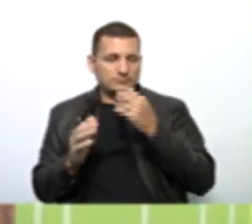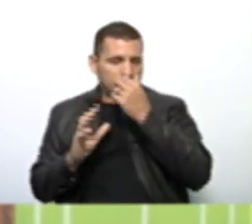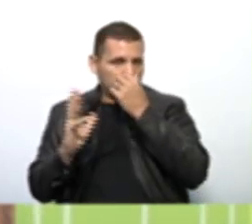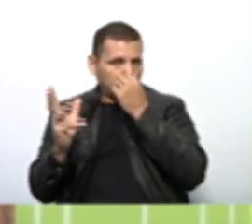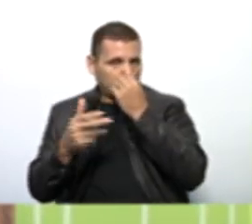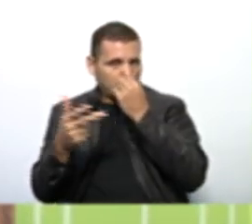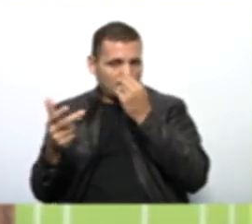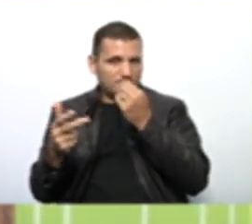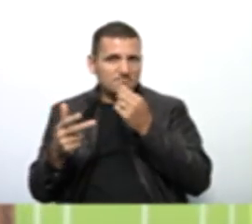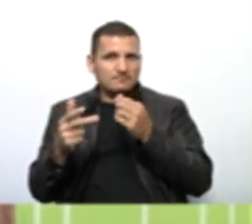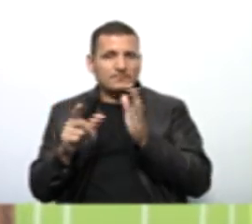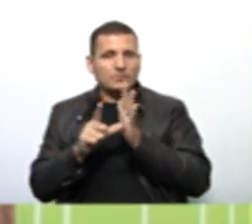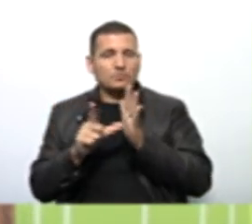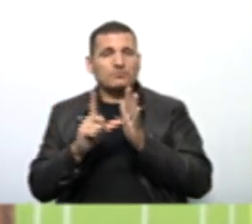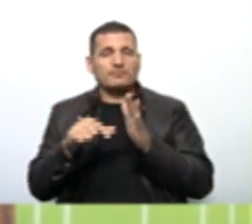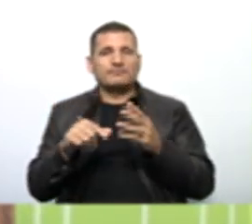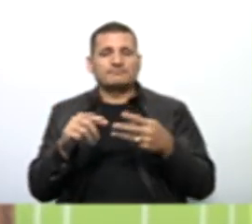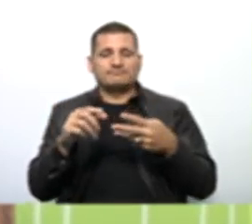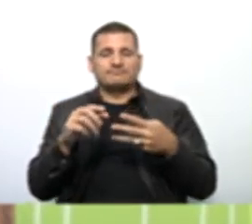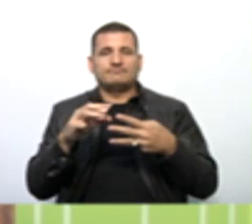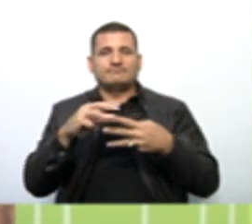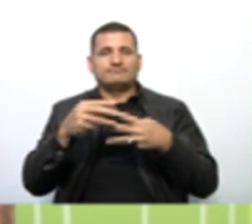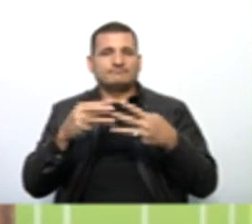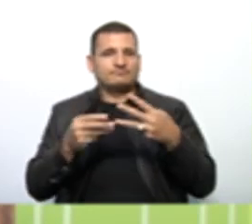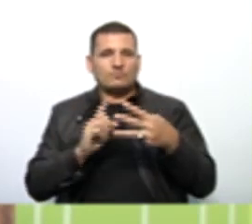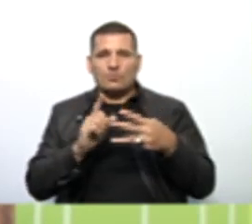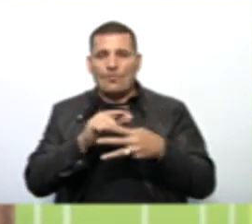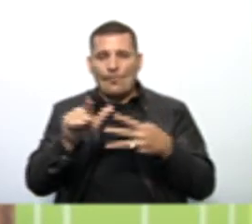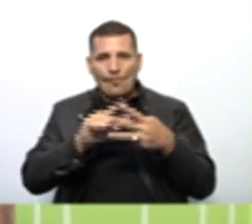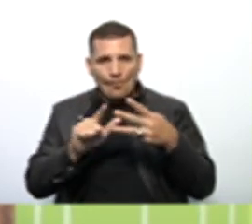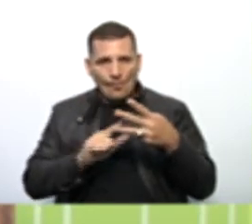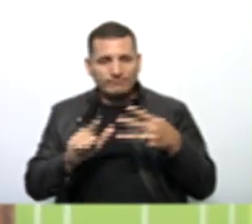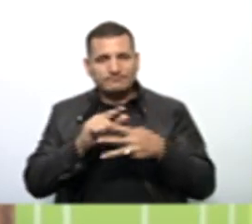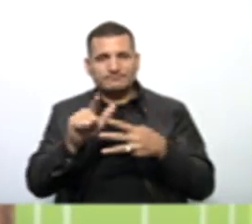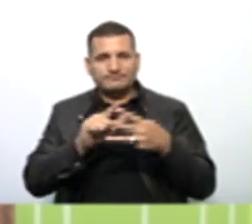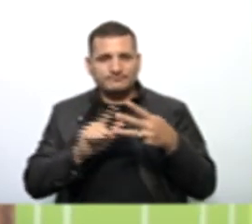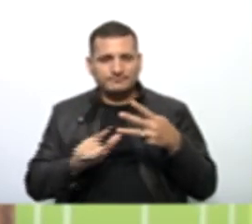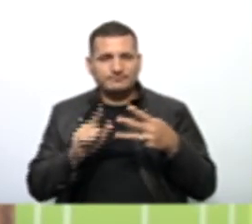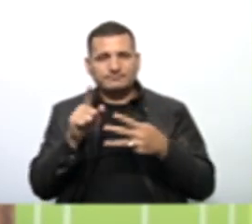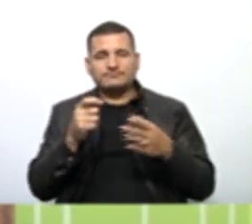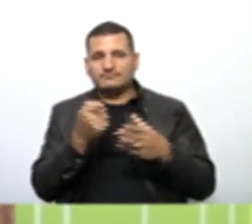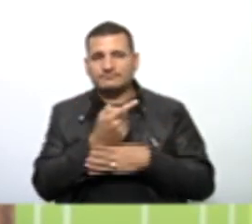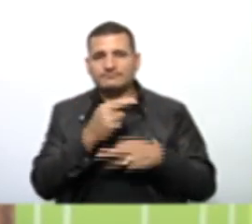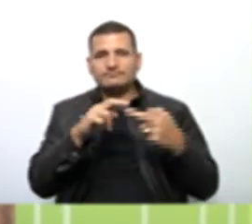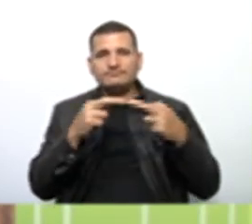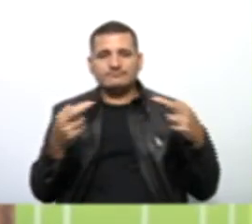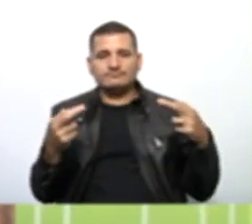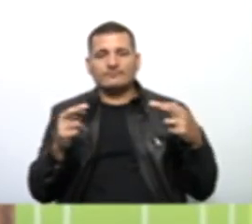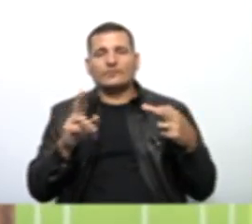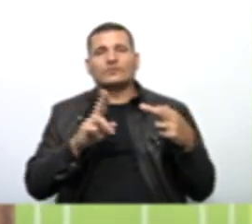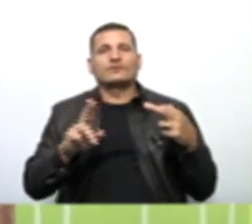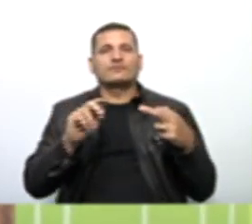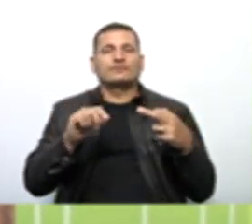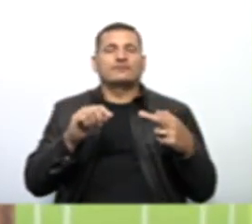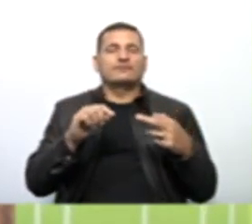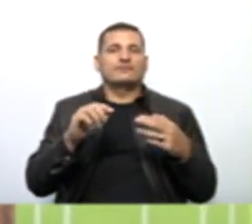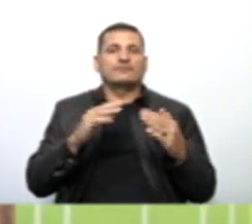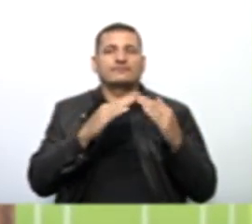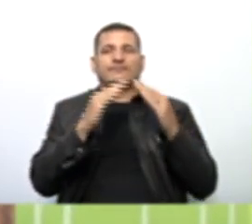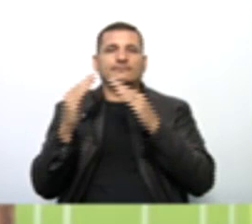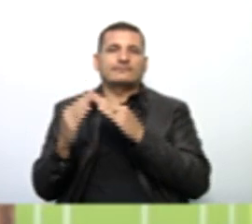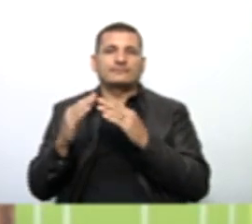as lojas o carro é o não blindado então ele vai te oferecer você vai comprar aquele cabo e vai acabar usando ele pra passar à internet o teu